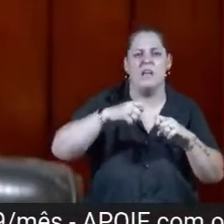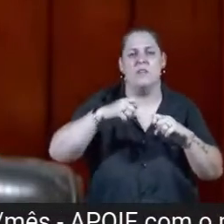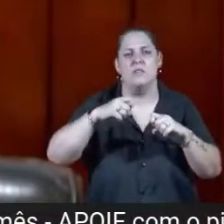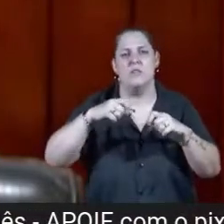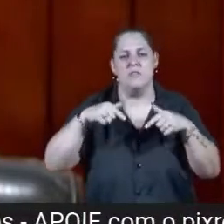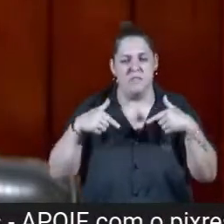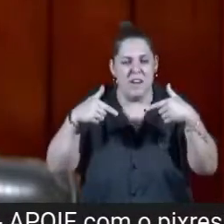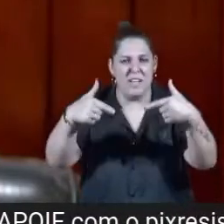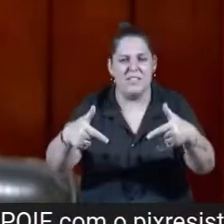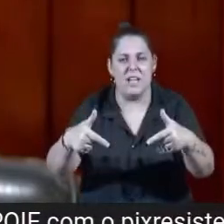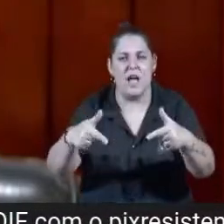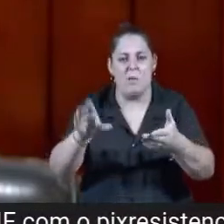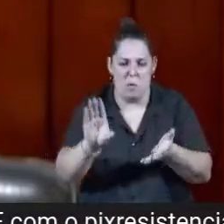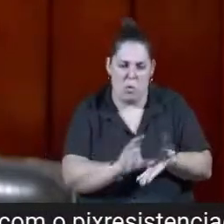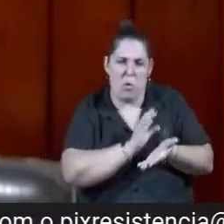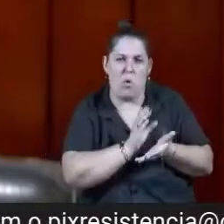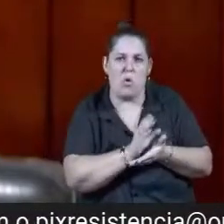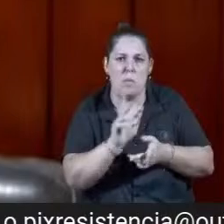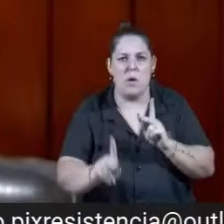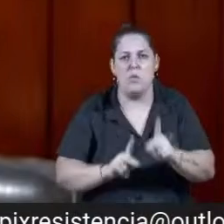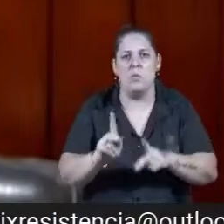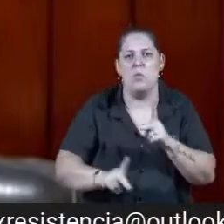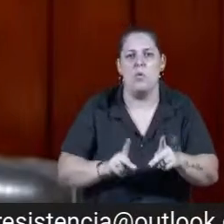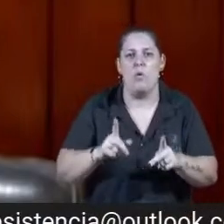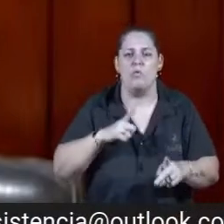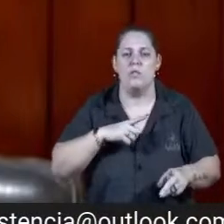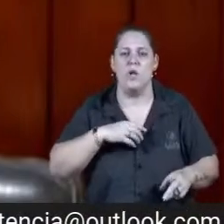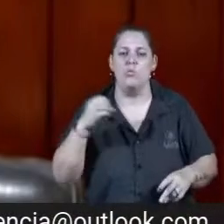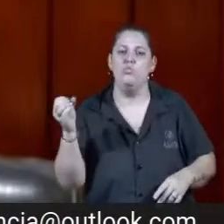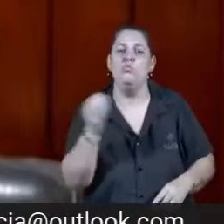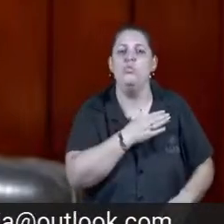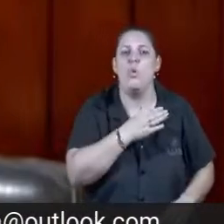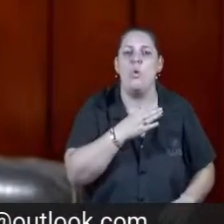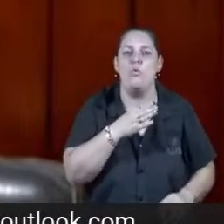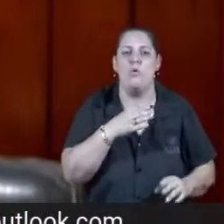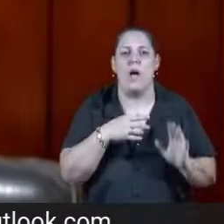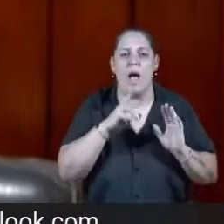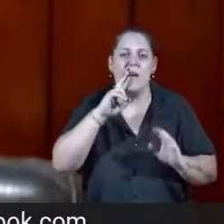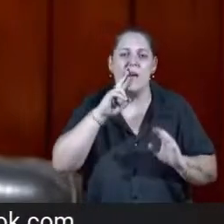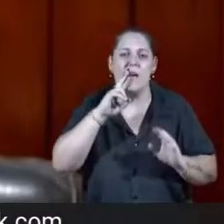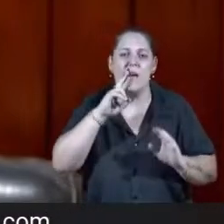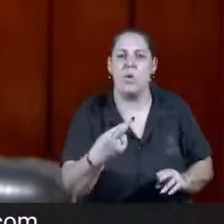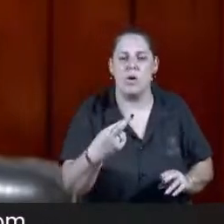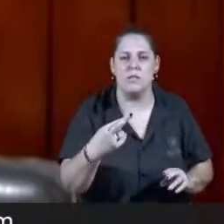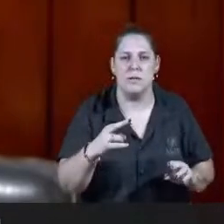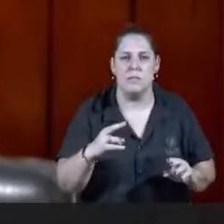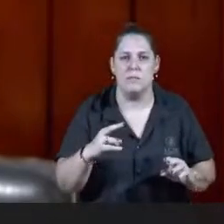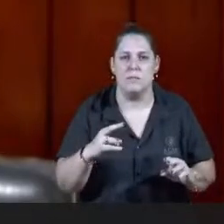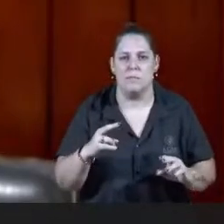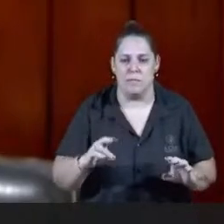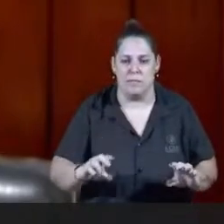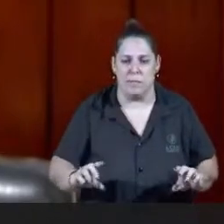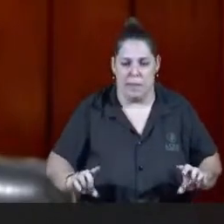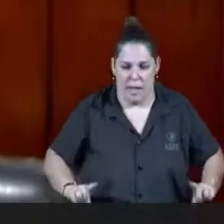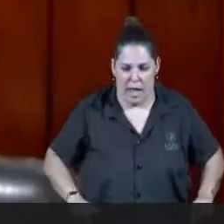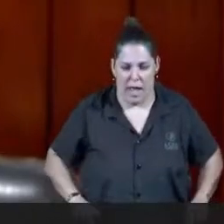ter uma economia popular, para ter um novo modelo, para a economia voltar a crescer, nós temos que admitir